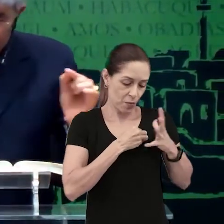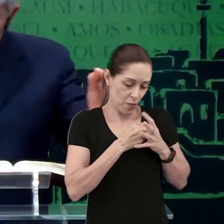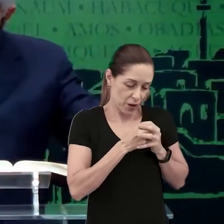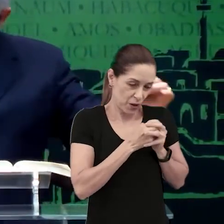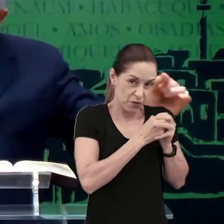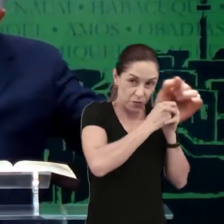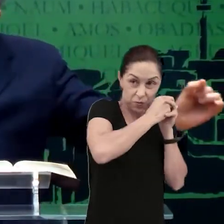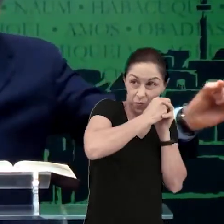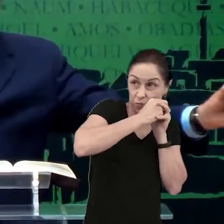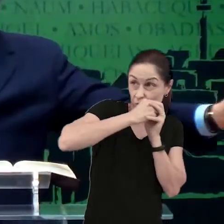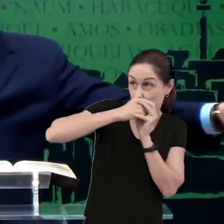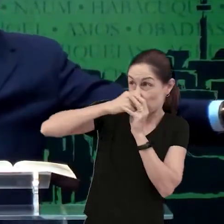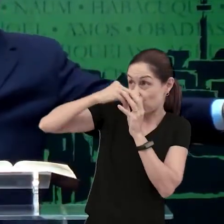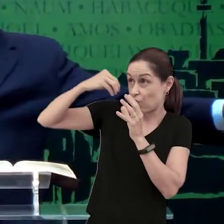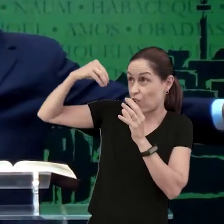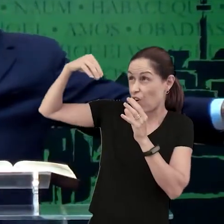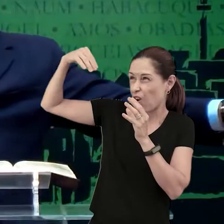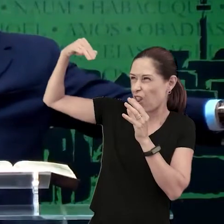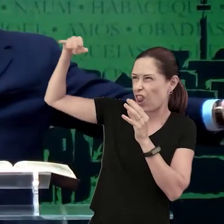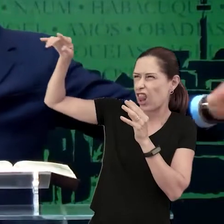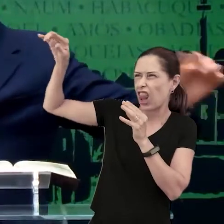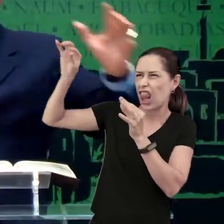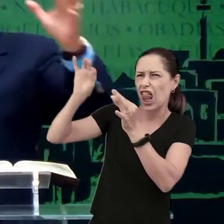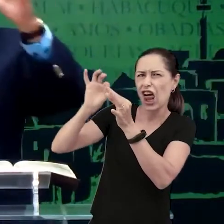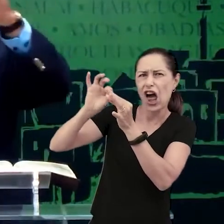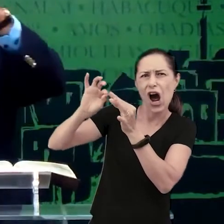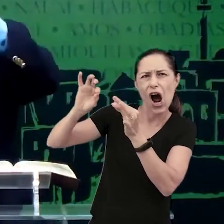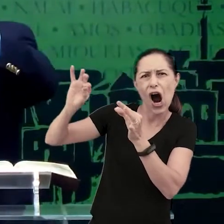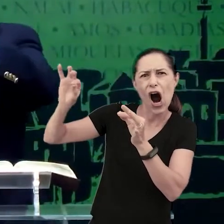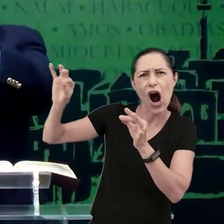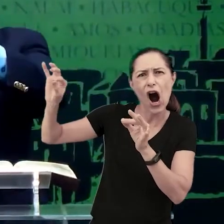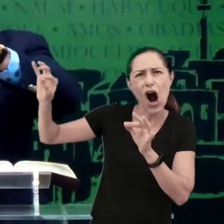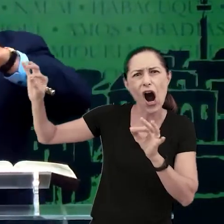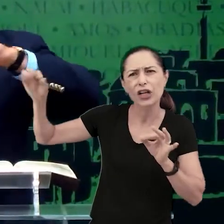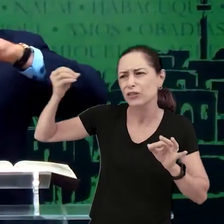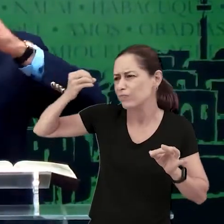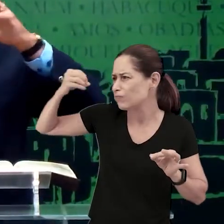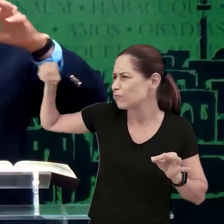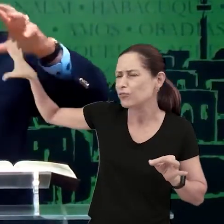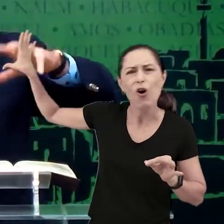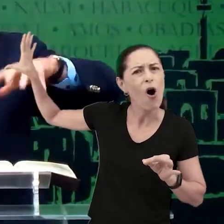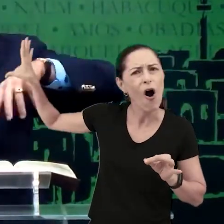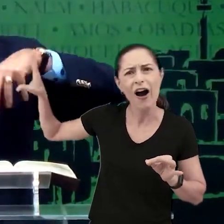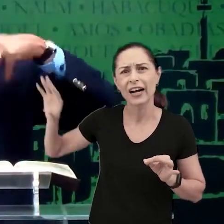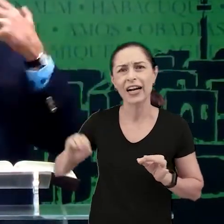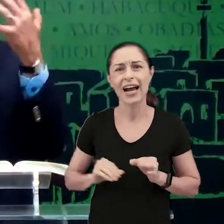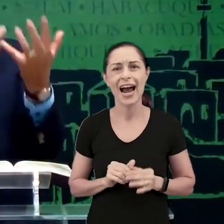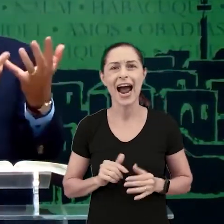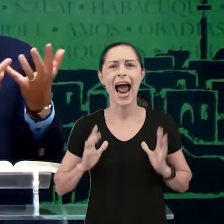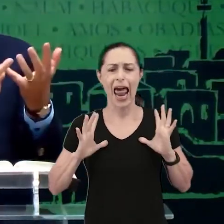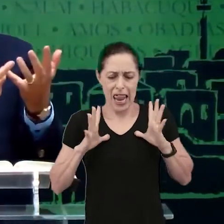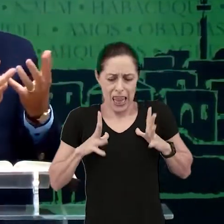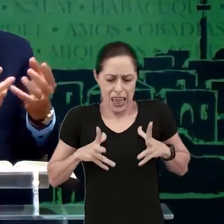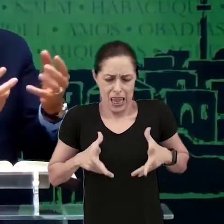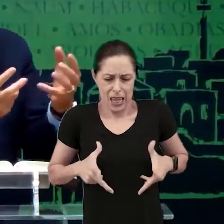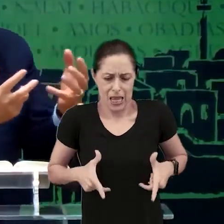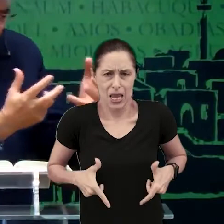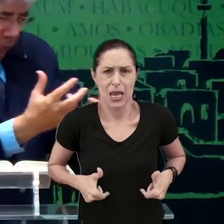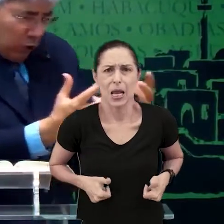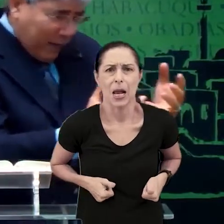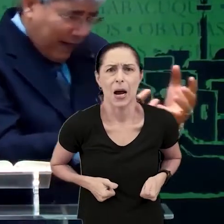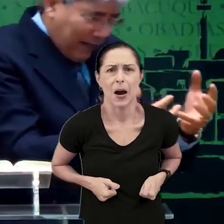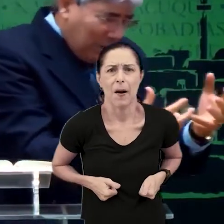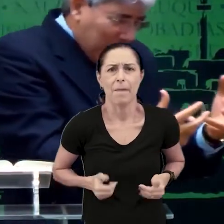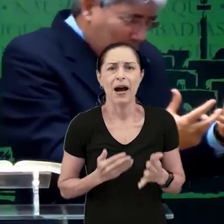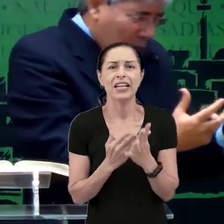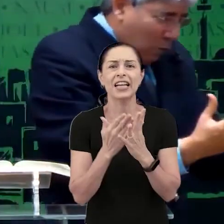Ocidente, Ele afasta de nós as nossas transgressões. Ele pega o nosso pecado e nos limpa e nos purifica com o sangue do seu Filho. Ele pega